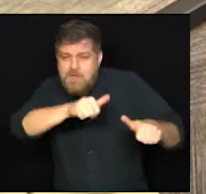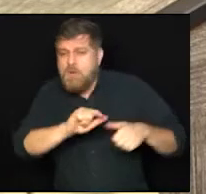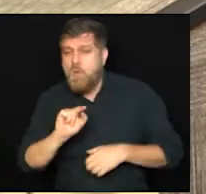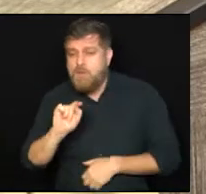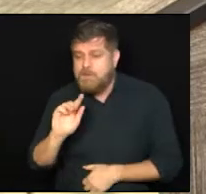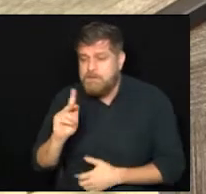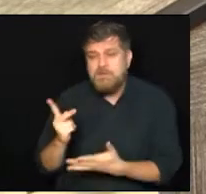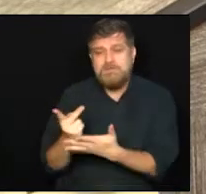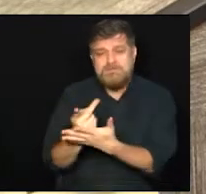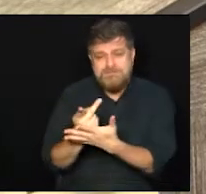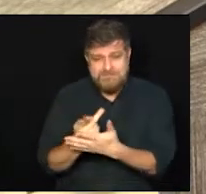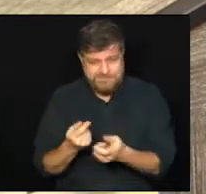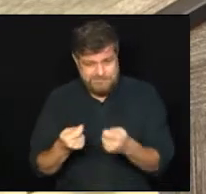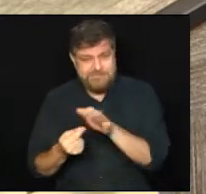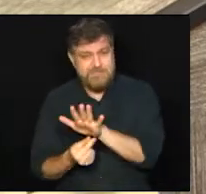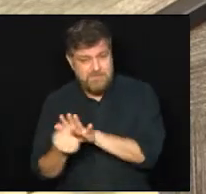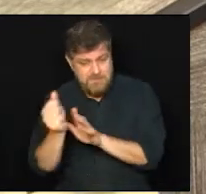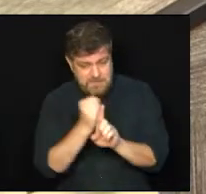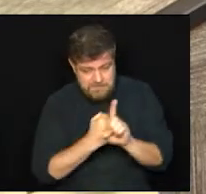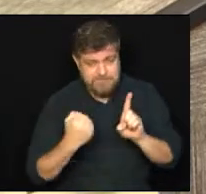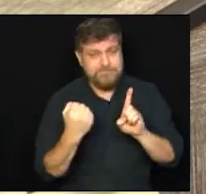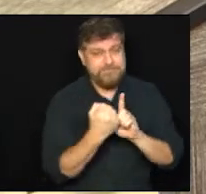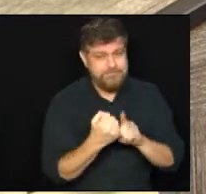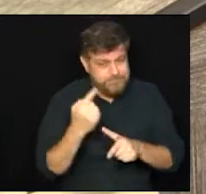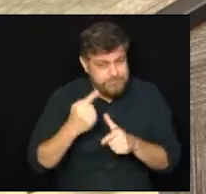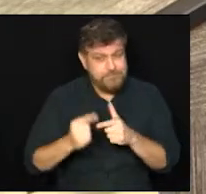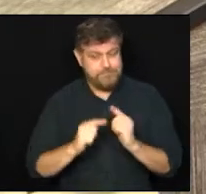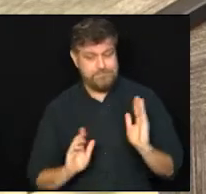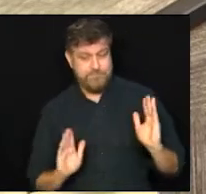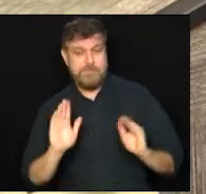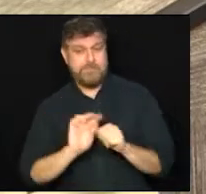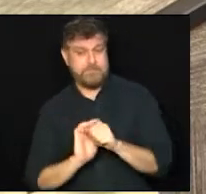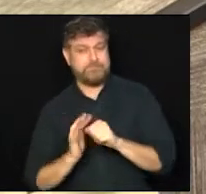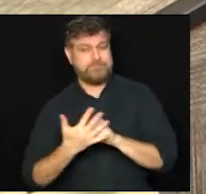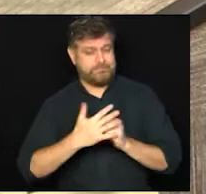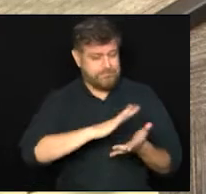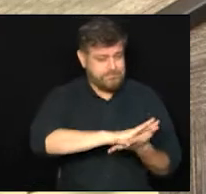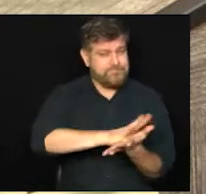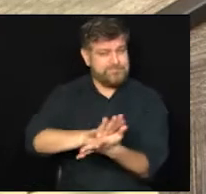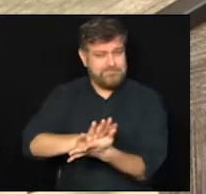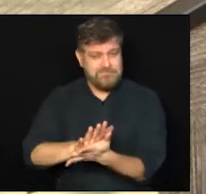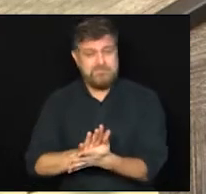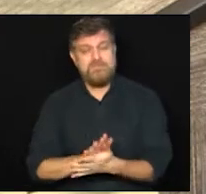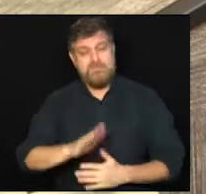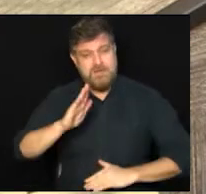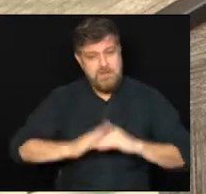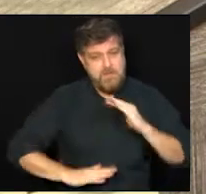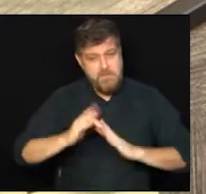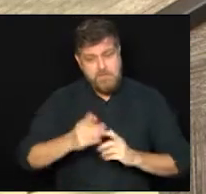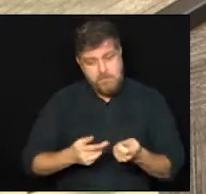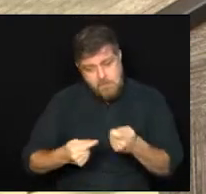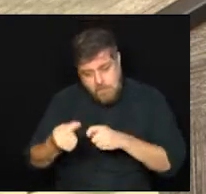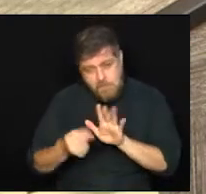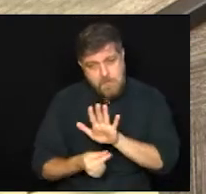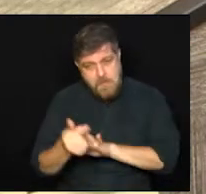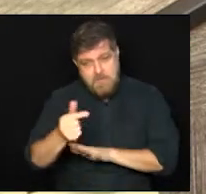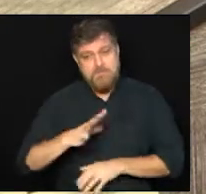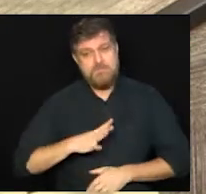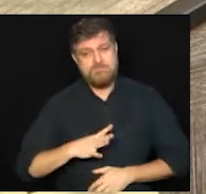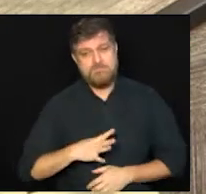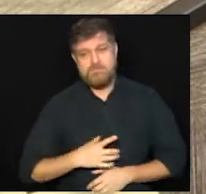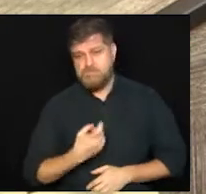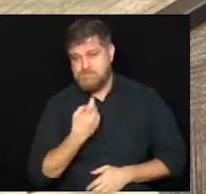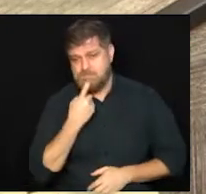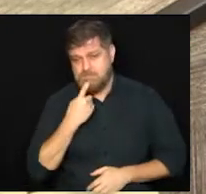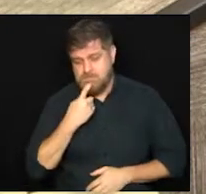impactos econômicos e sociais da pandemia de coronavírus e a retomada das atividades aqui no município de Campinas.